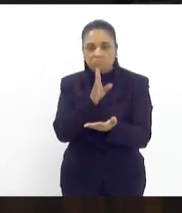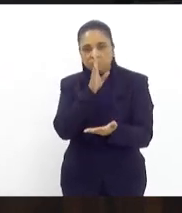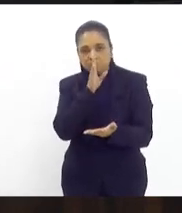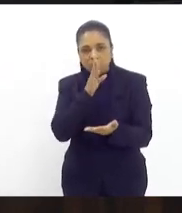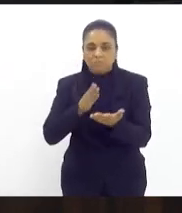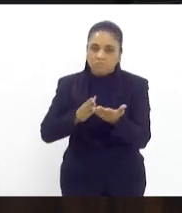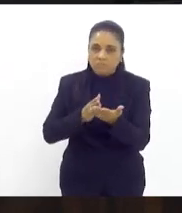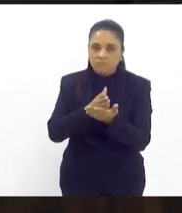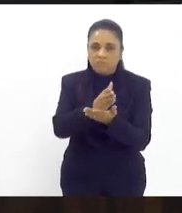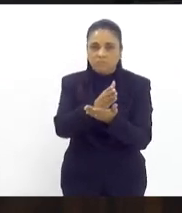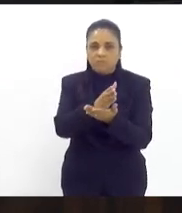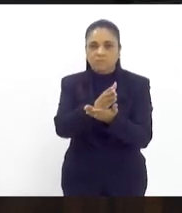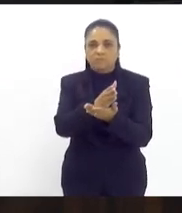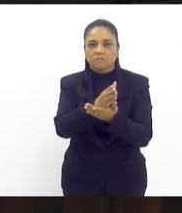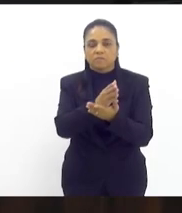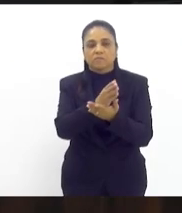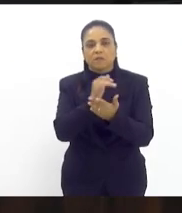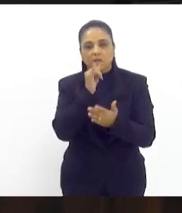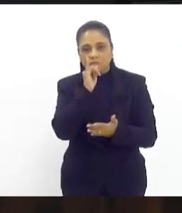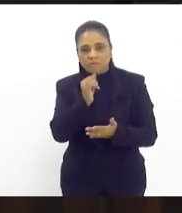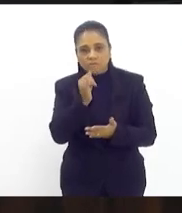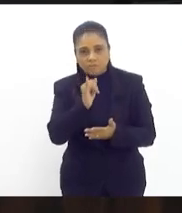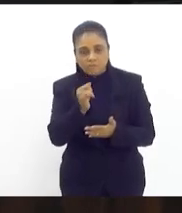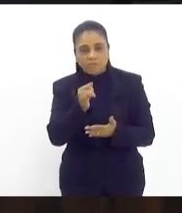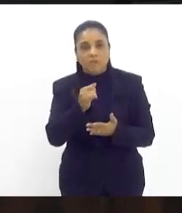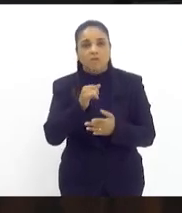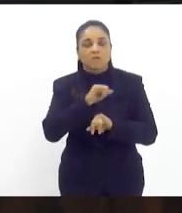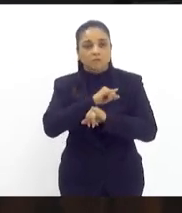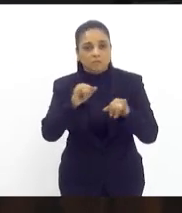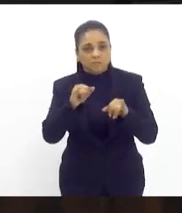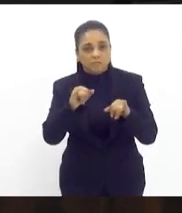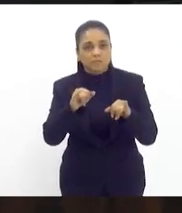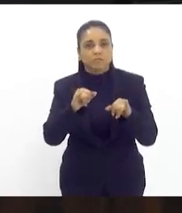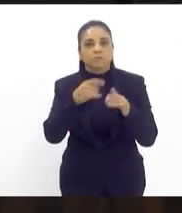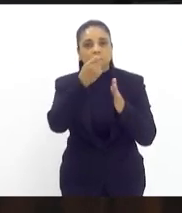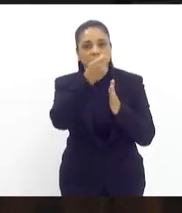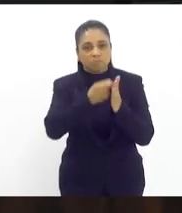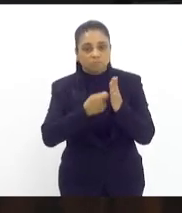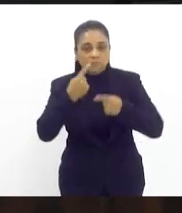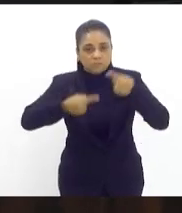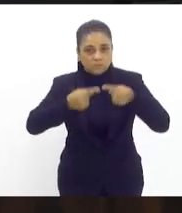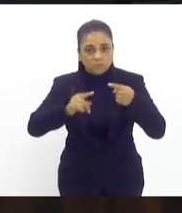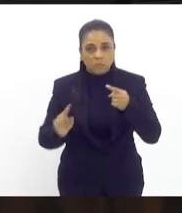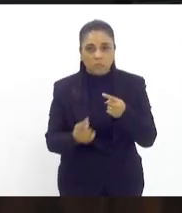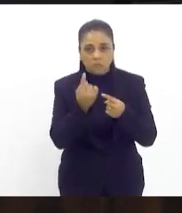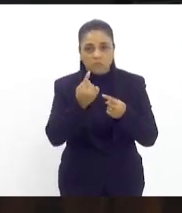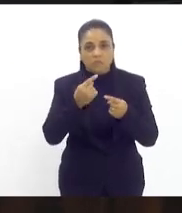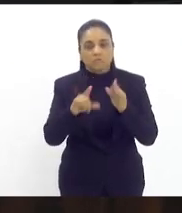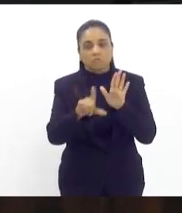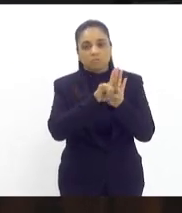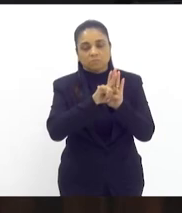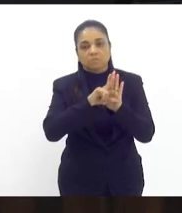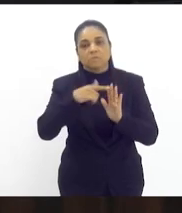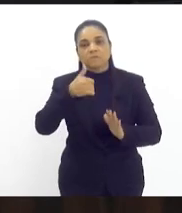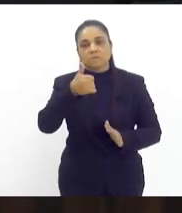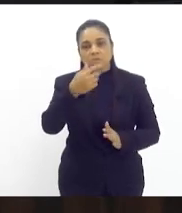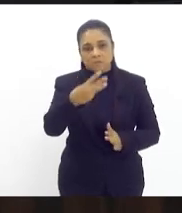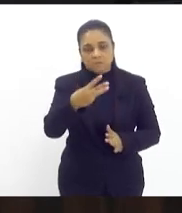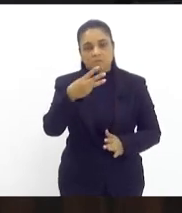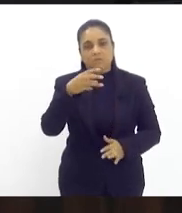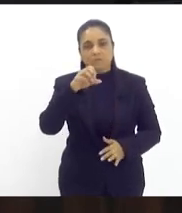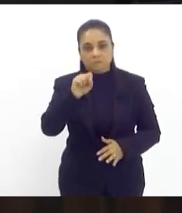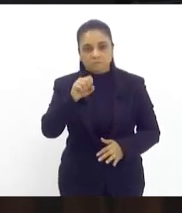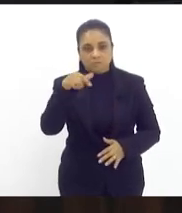aprovado vai a redação final anuncio em discussão única indicação Legislativa número 389 de 21